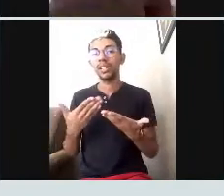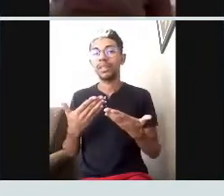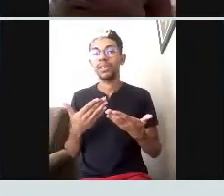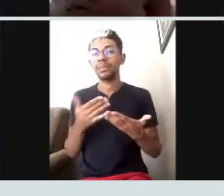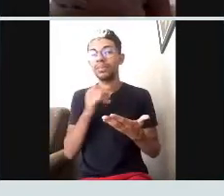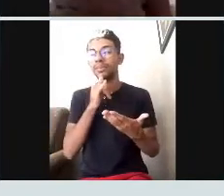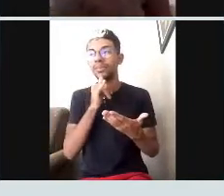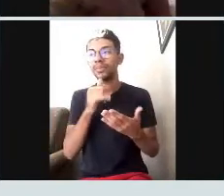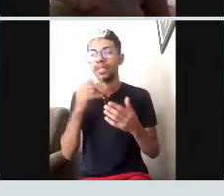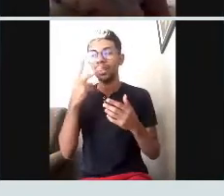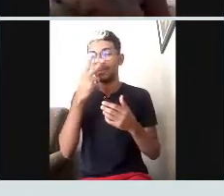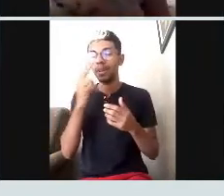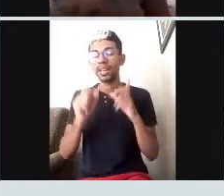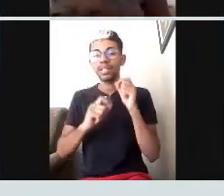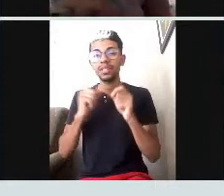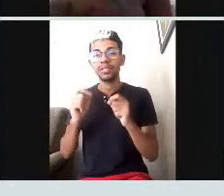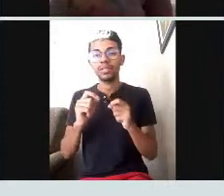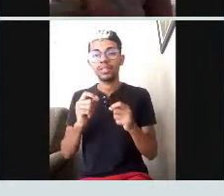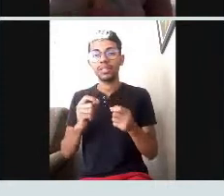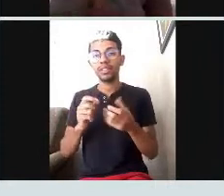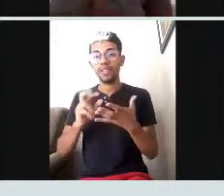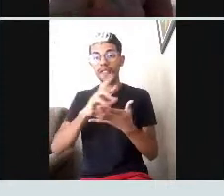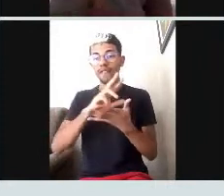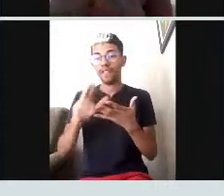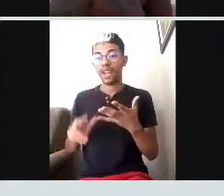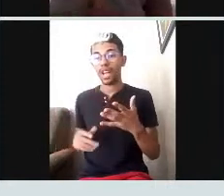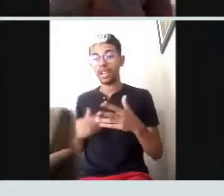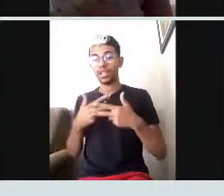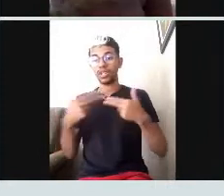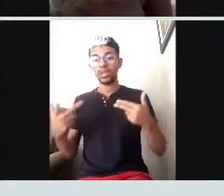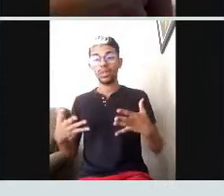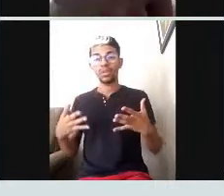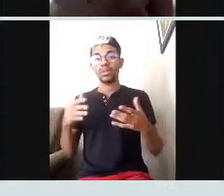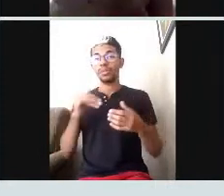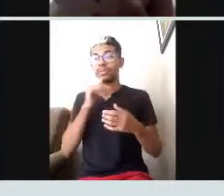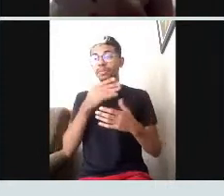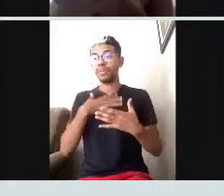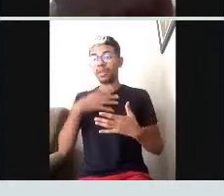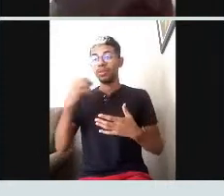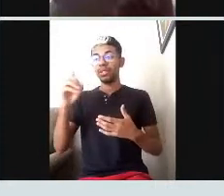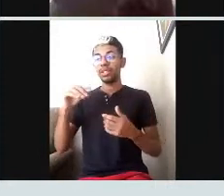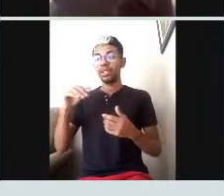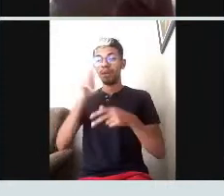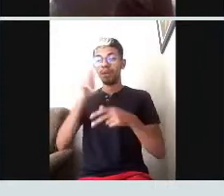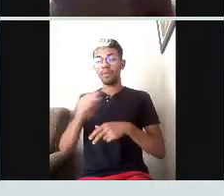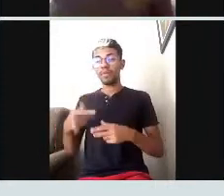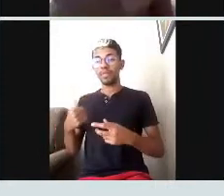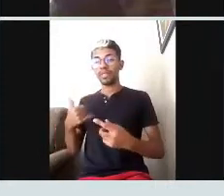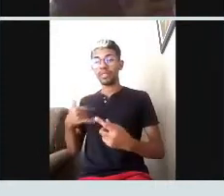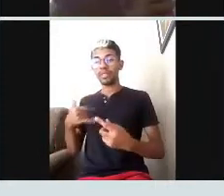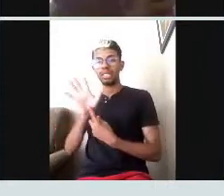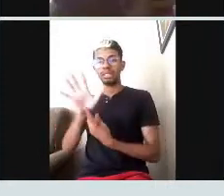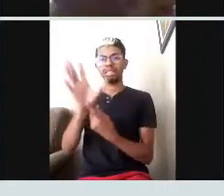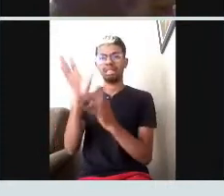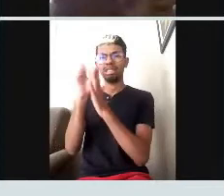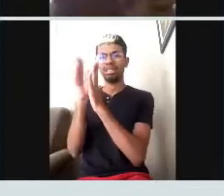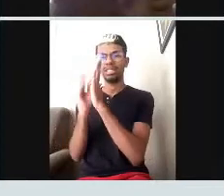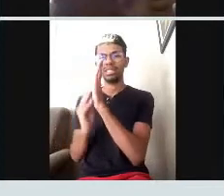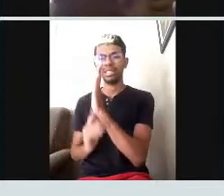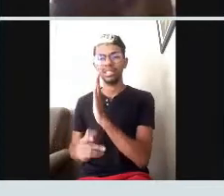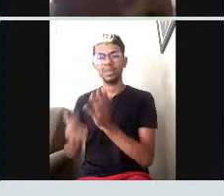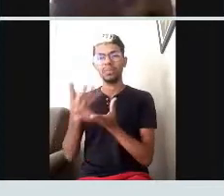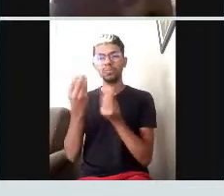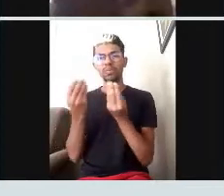um terremoto. Meu Deus, a professora chegou cheia de coisa, chegou chegando, né? Mas assim, a gente vai ter muito tempo ainda